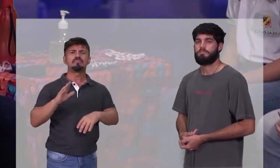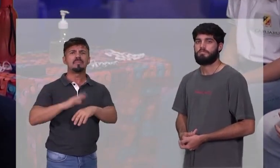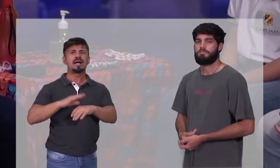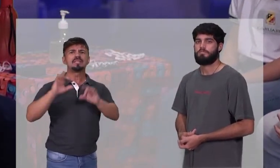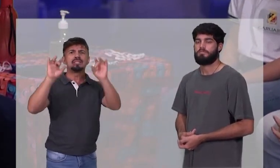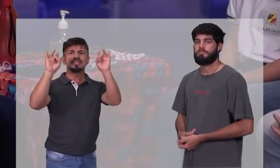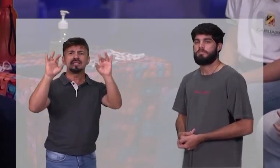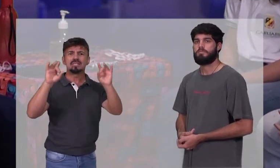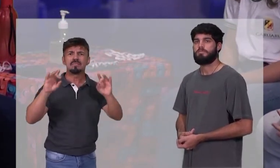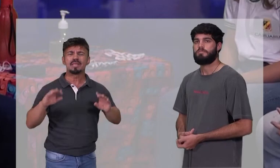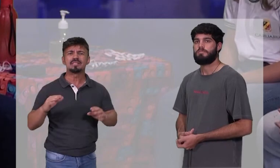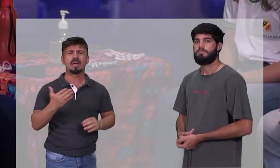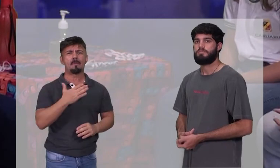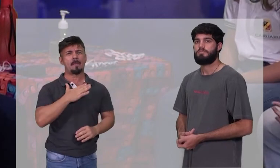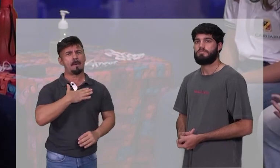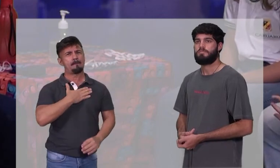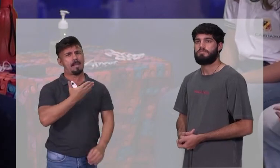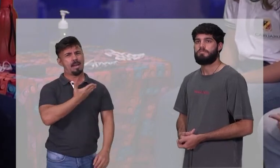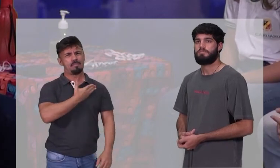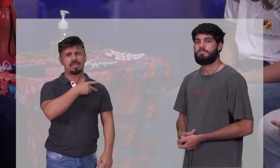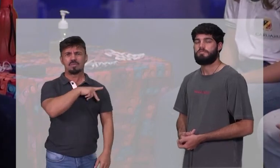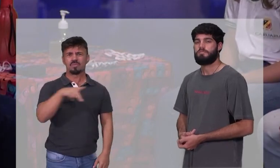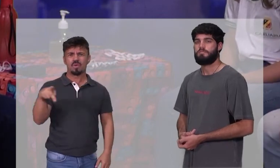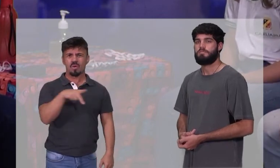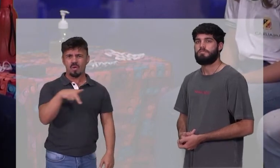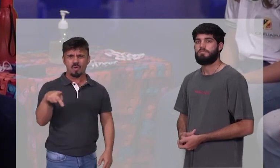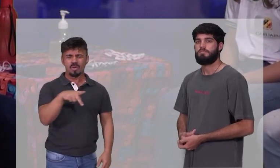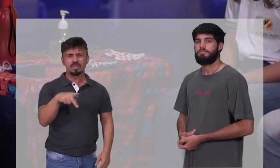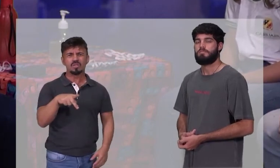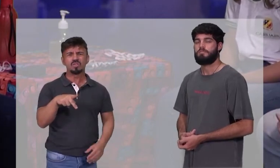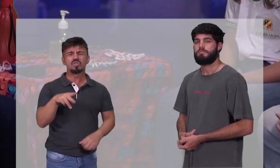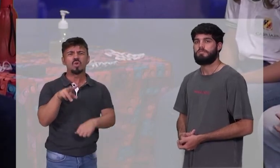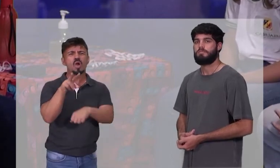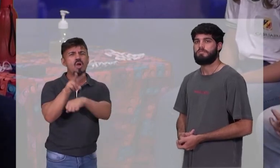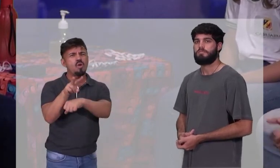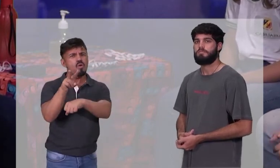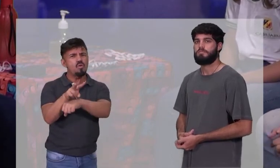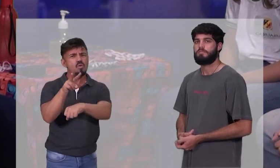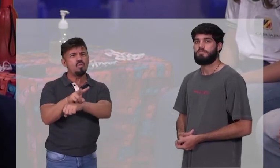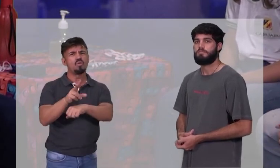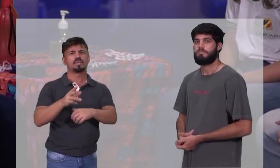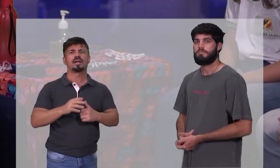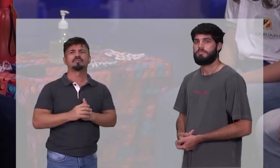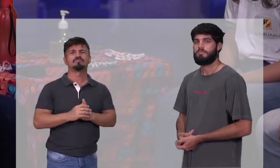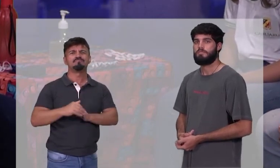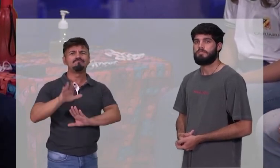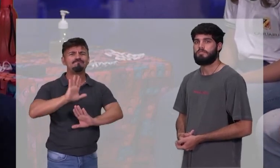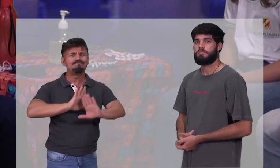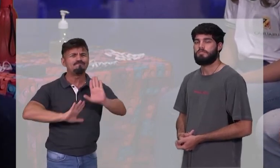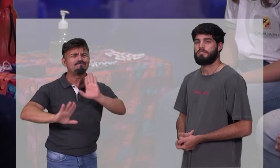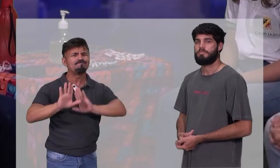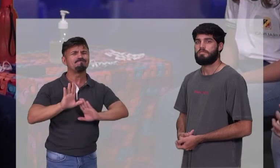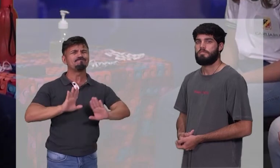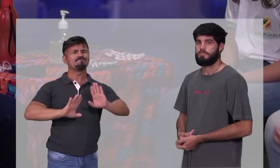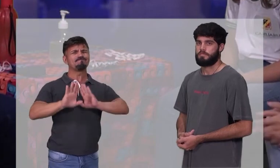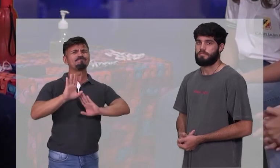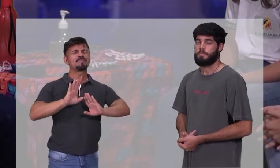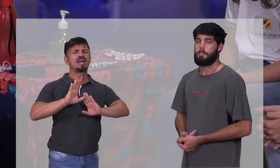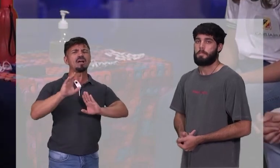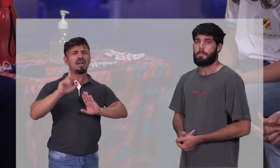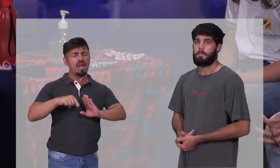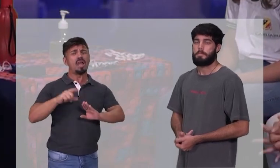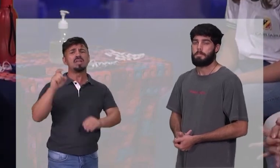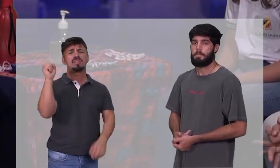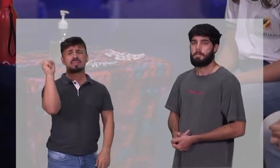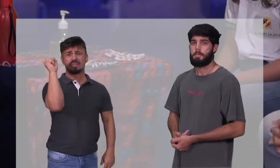especial aos meus amigos e amigas professores, professoras, que se cuidem, gente, se cuidem agora. Tá difícil, né? É